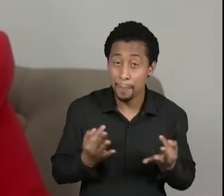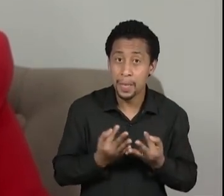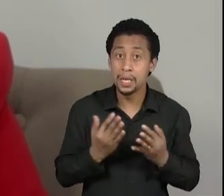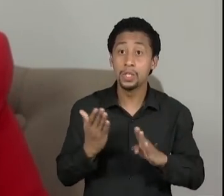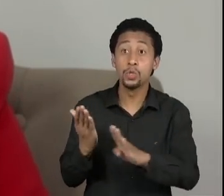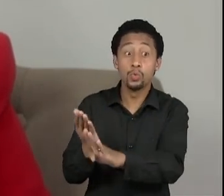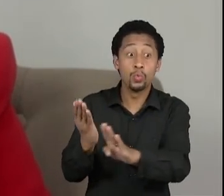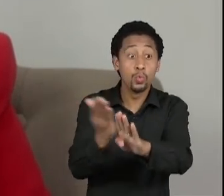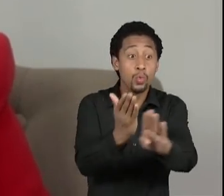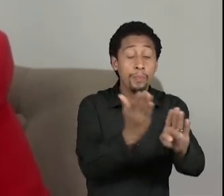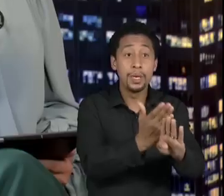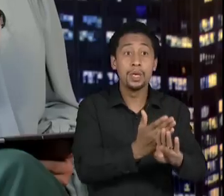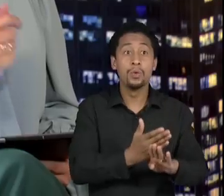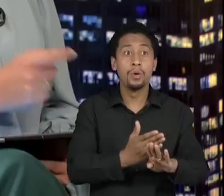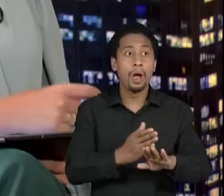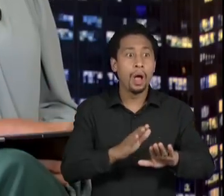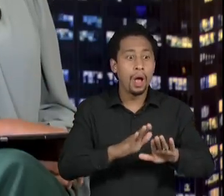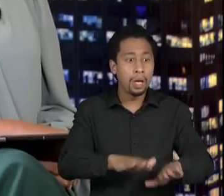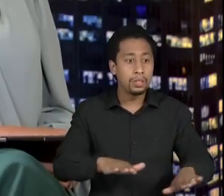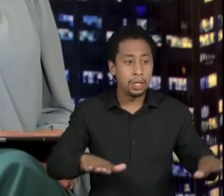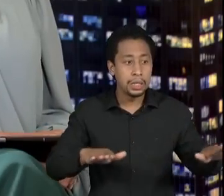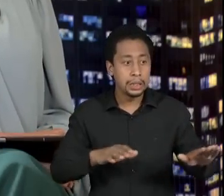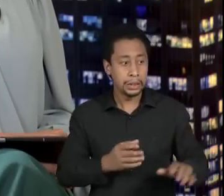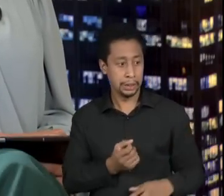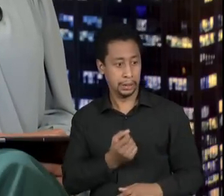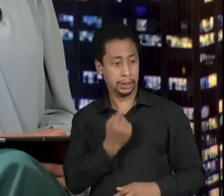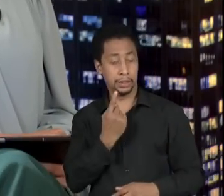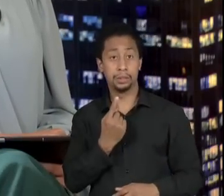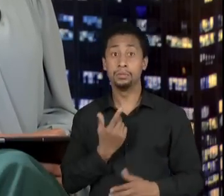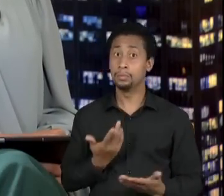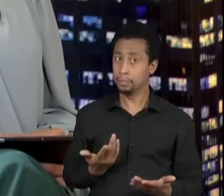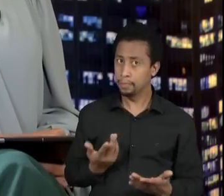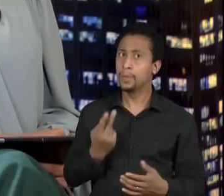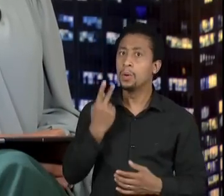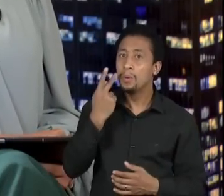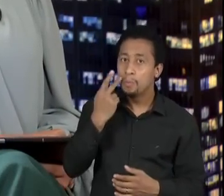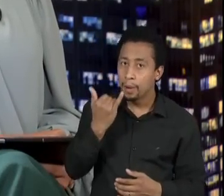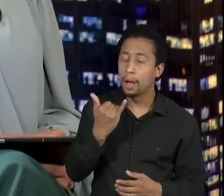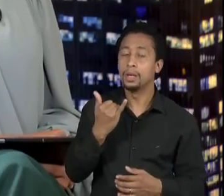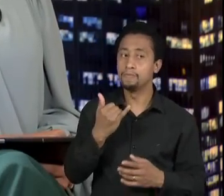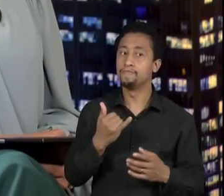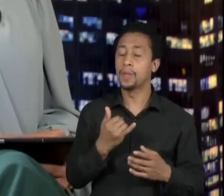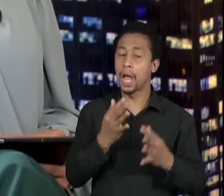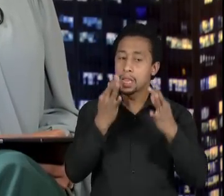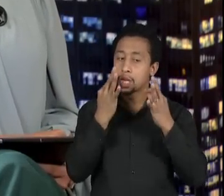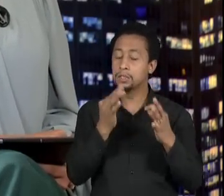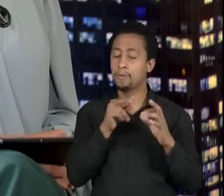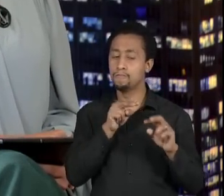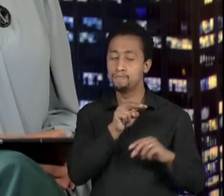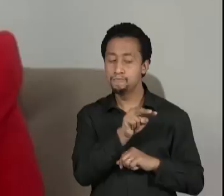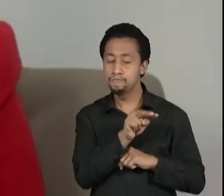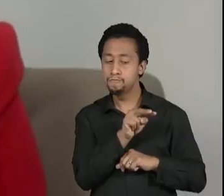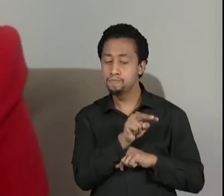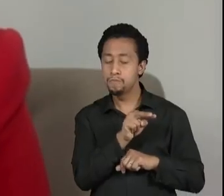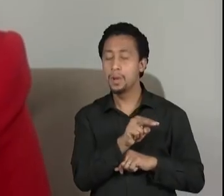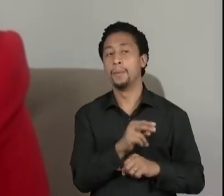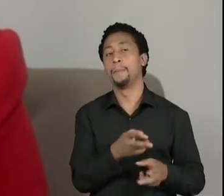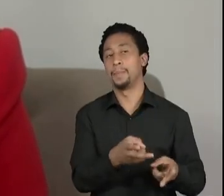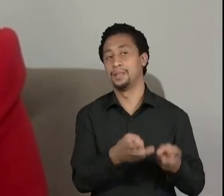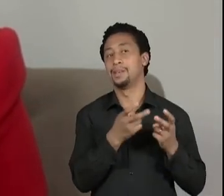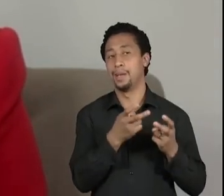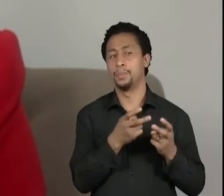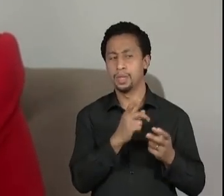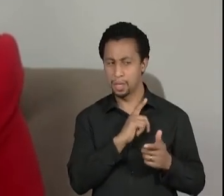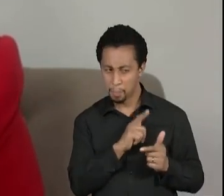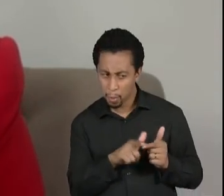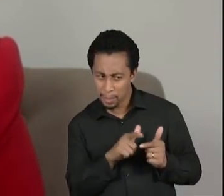me relataram isso. Um pai com um olhar atento pode ver, sim, né, essas falhas, essas faltas. Com relação